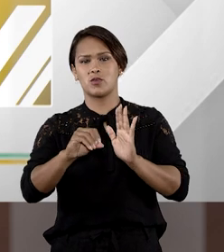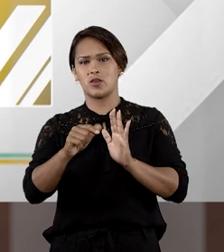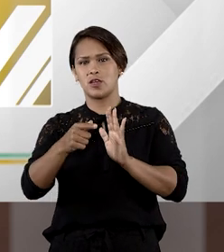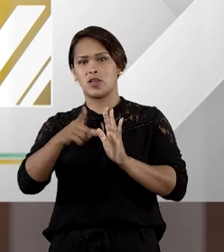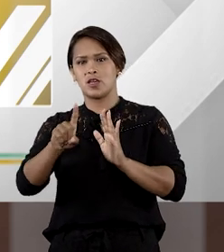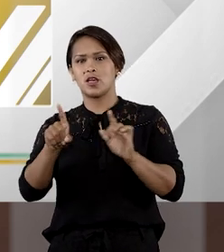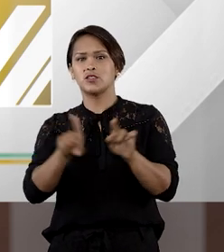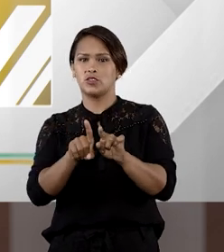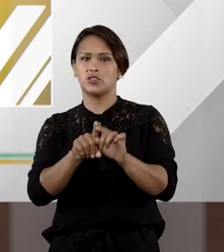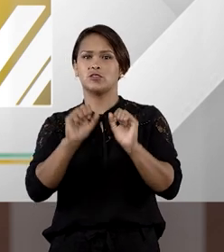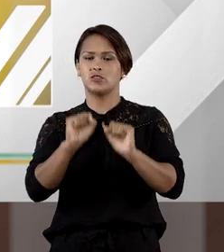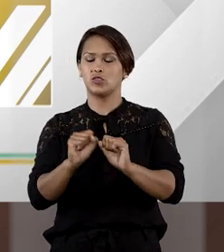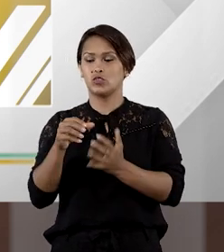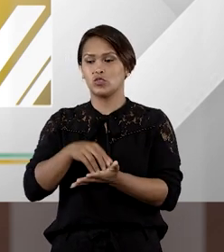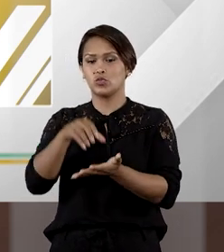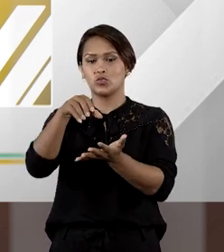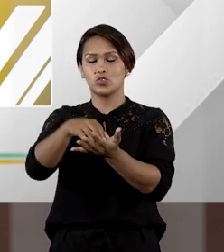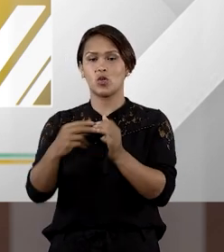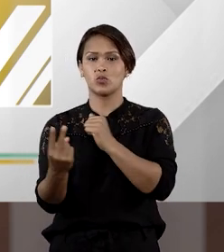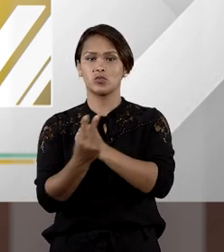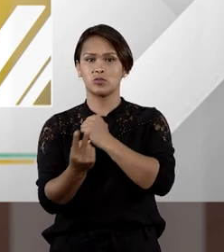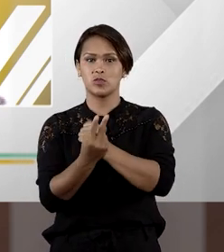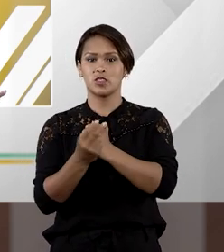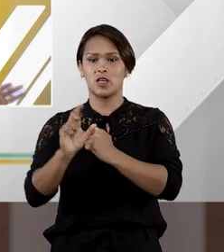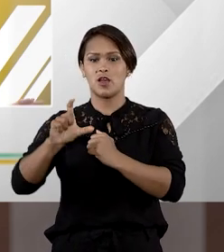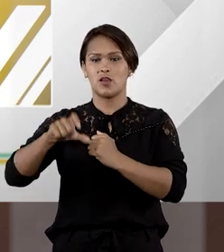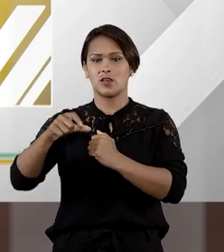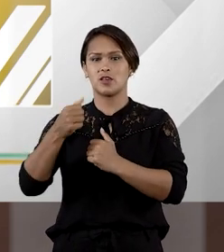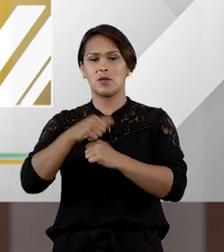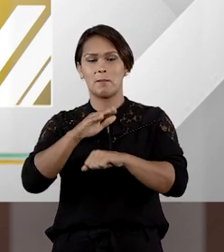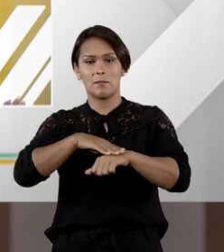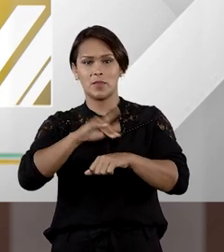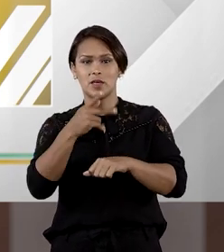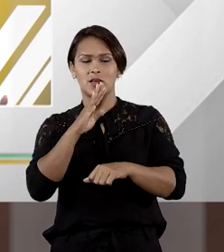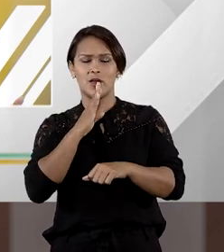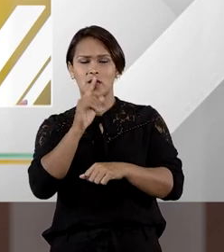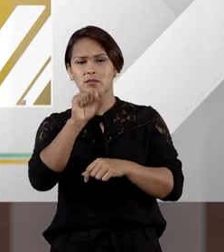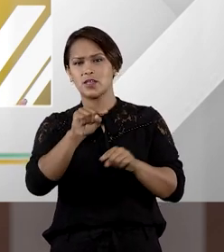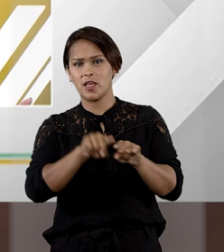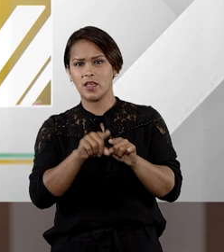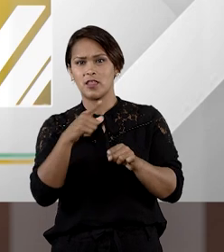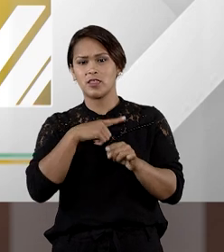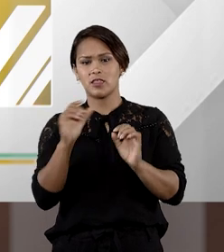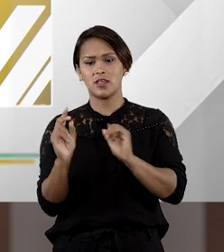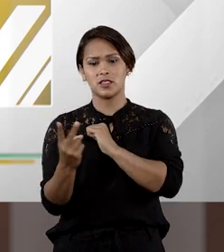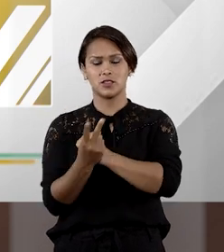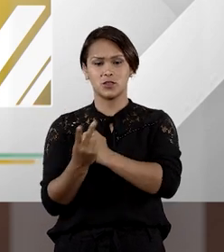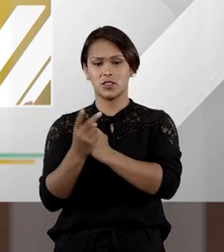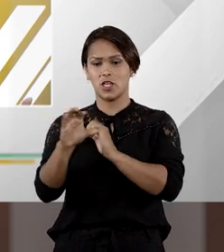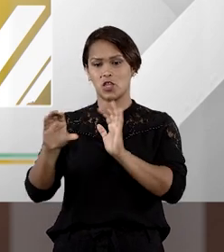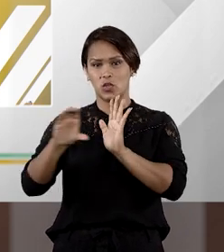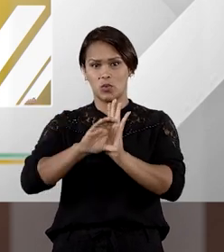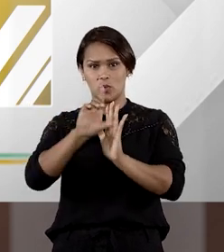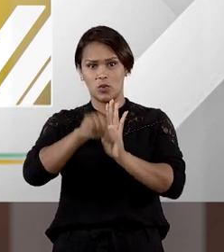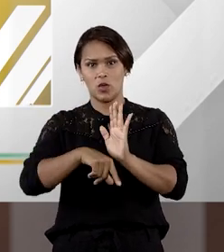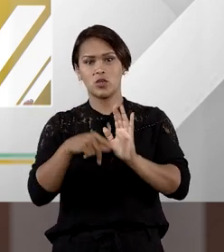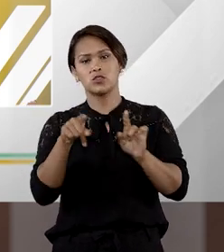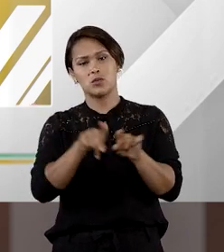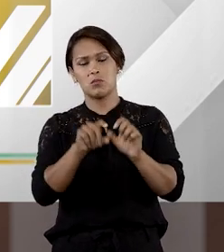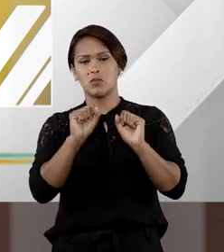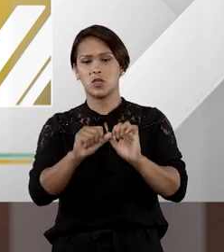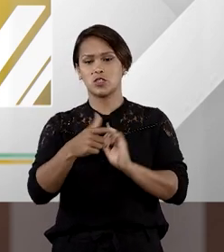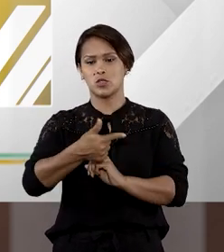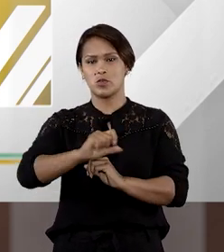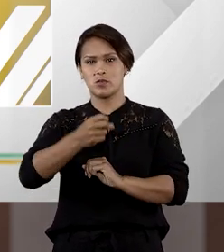de inadimplentes, ou seja, nos órgãos de proteção ao crédito, como a gente mais conhece. Além de haver essa previsão no Código de Processo Civil